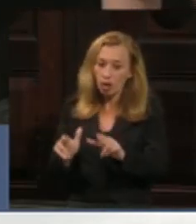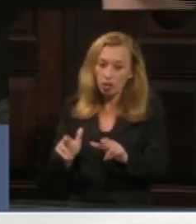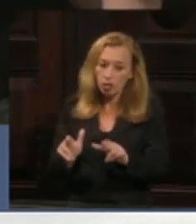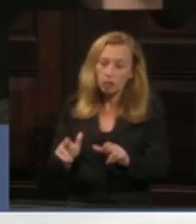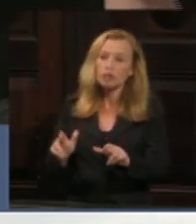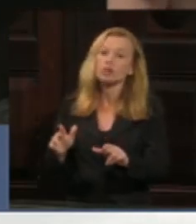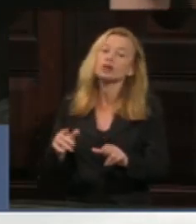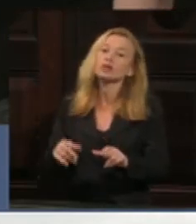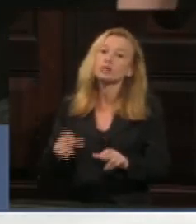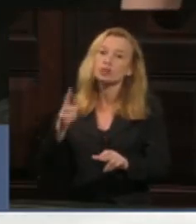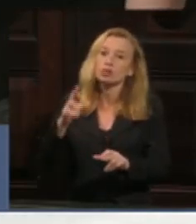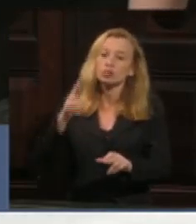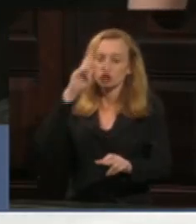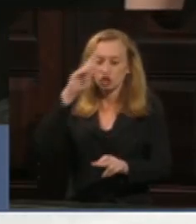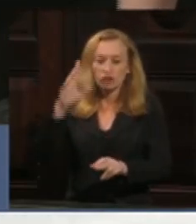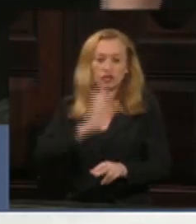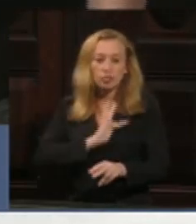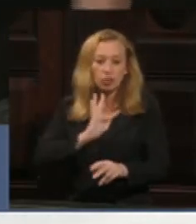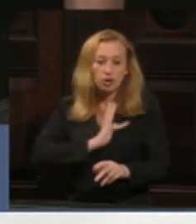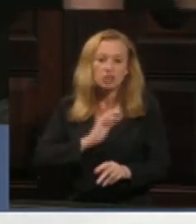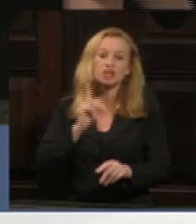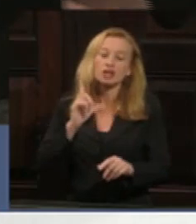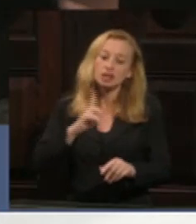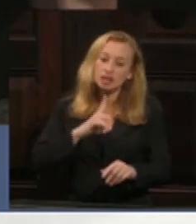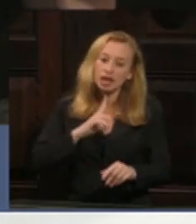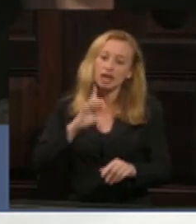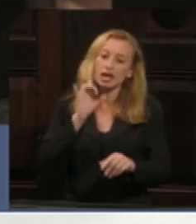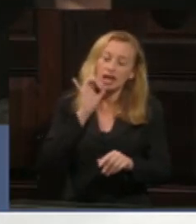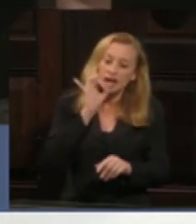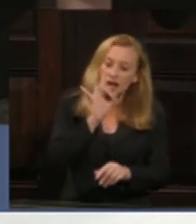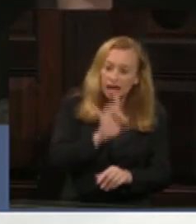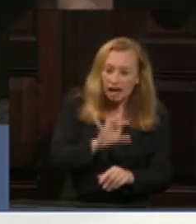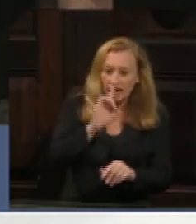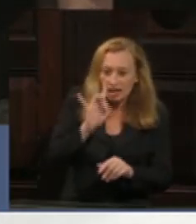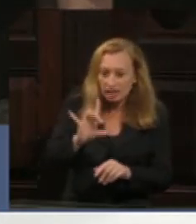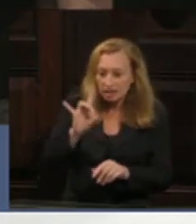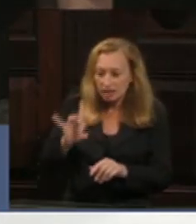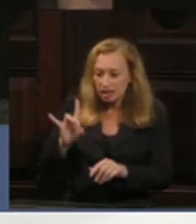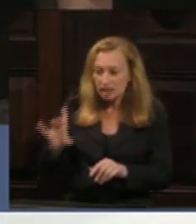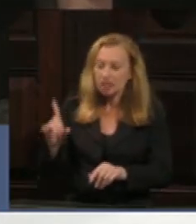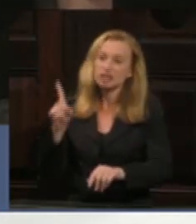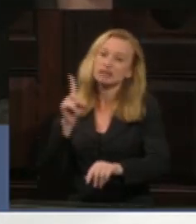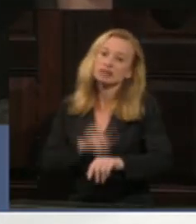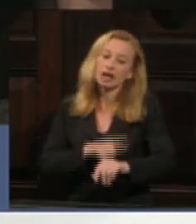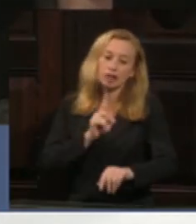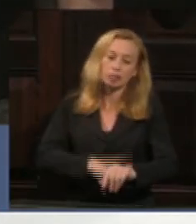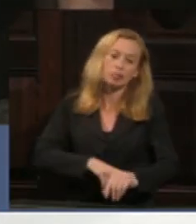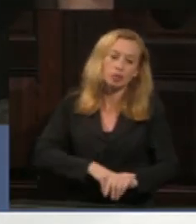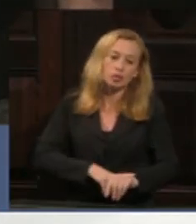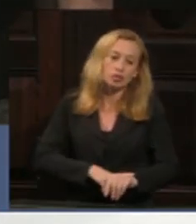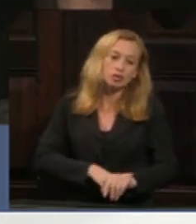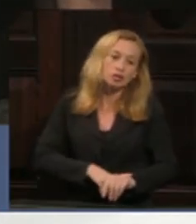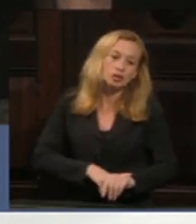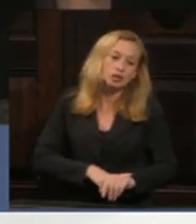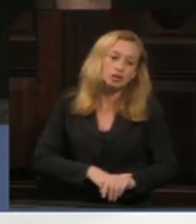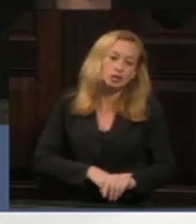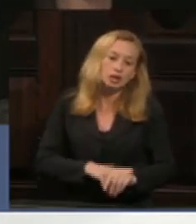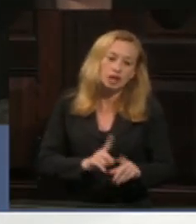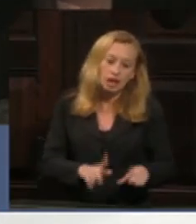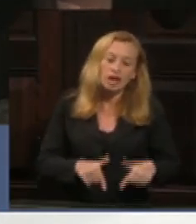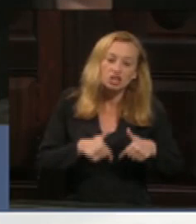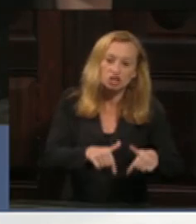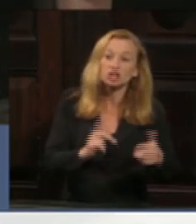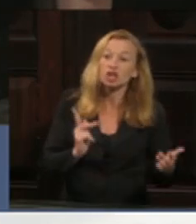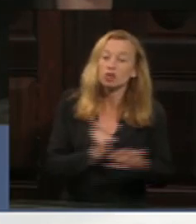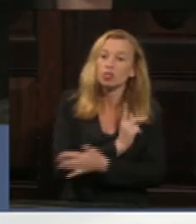autoridade policial que logicamente nem se compara a ele. Então, cada tempo ela é exercida de acordo com os